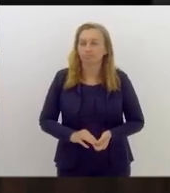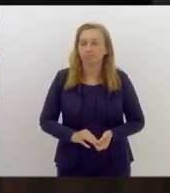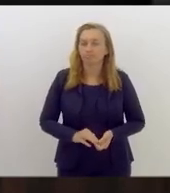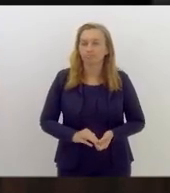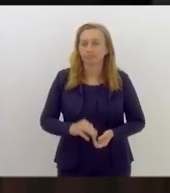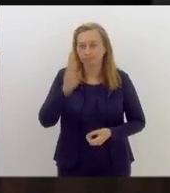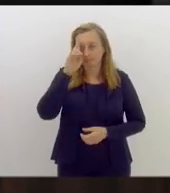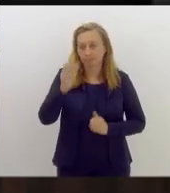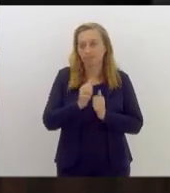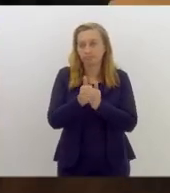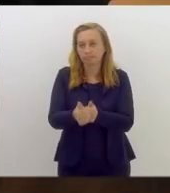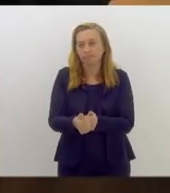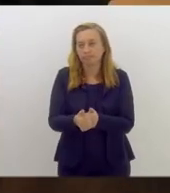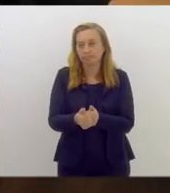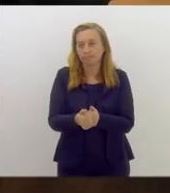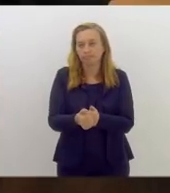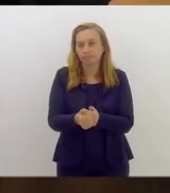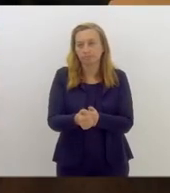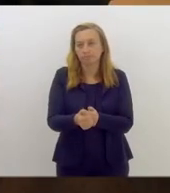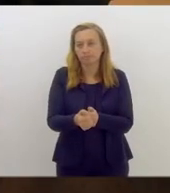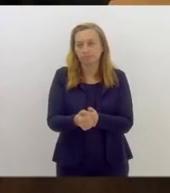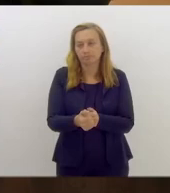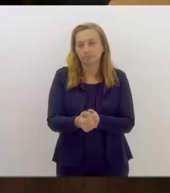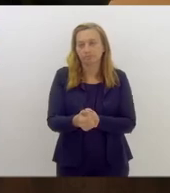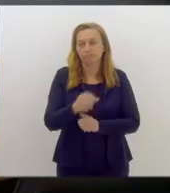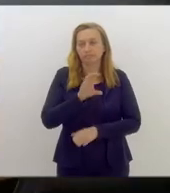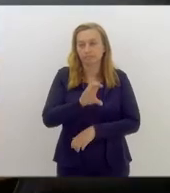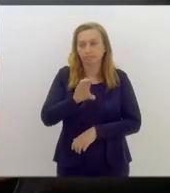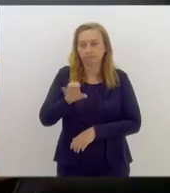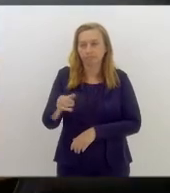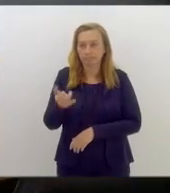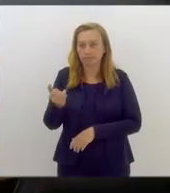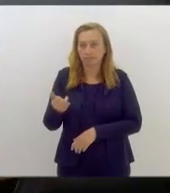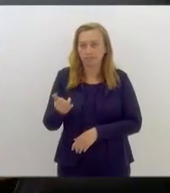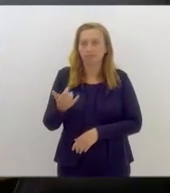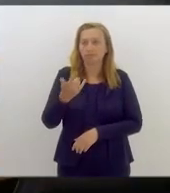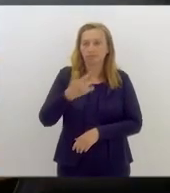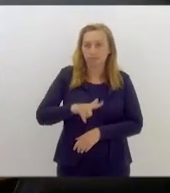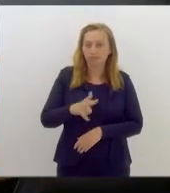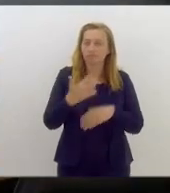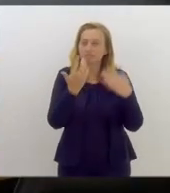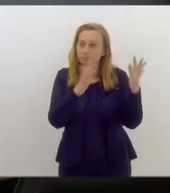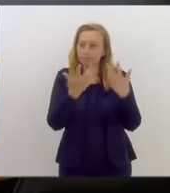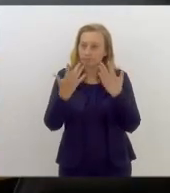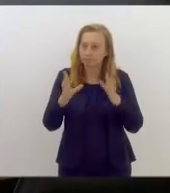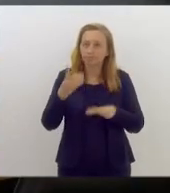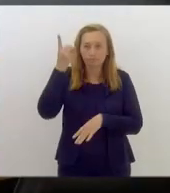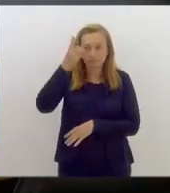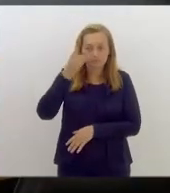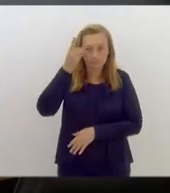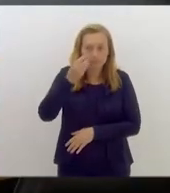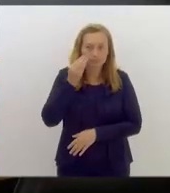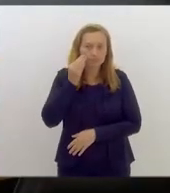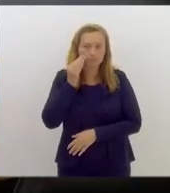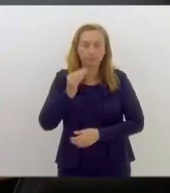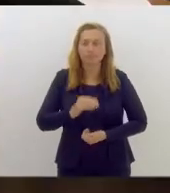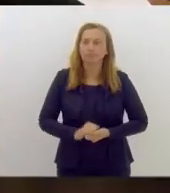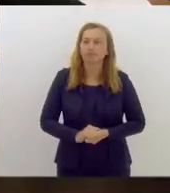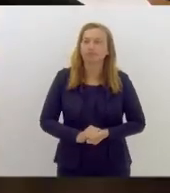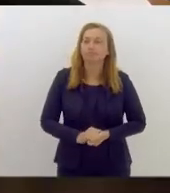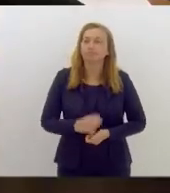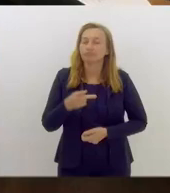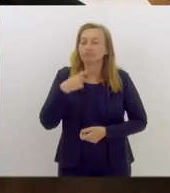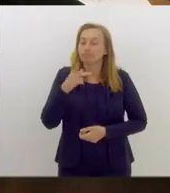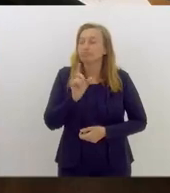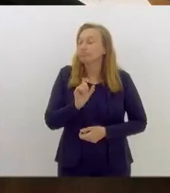Senhor presidente, acompanhamos o parecer da CCJ, mais uma vez elogiando a deputada Mônica Francisco,